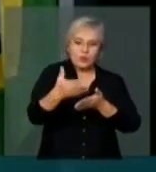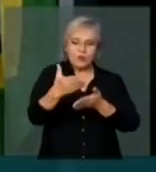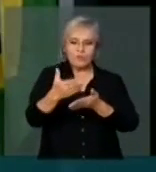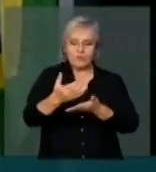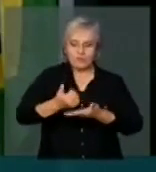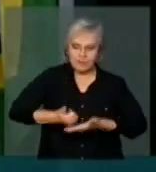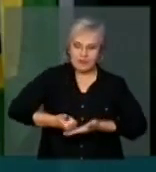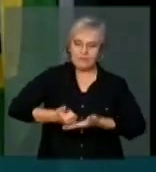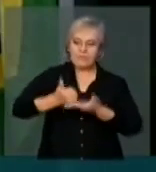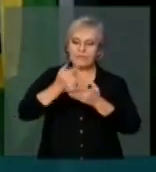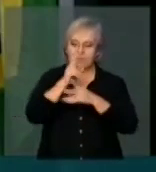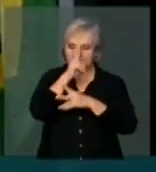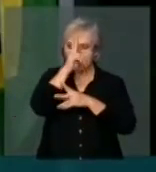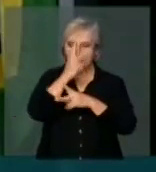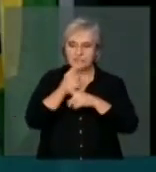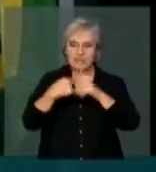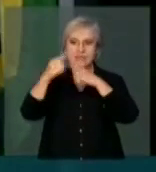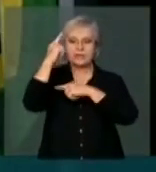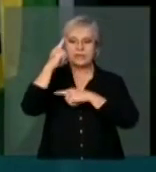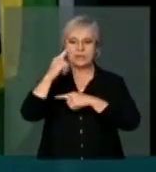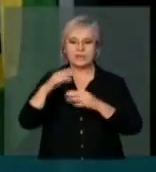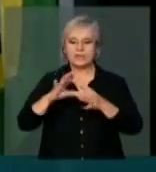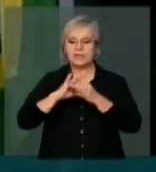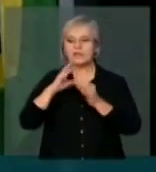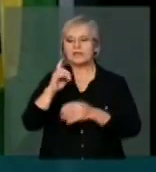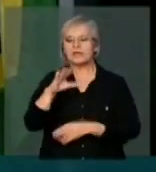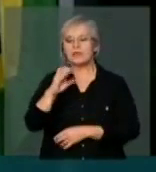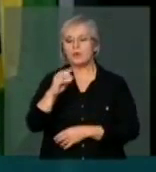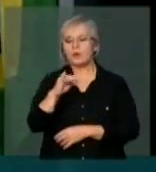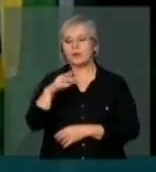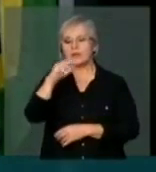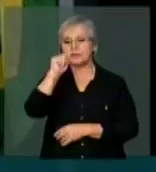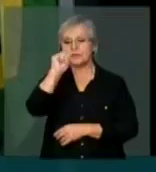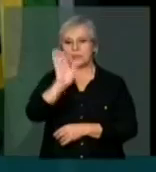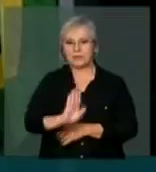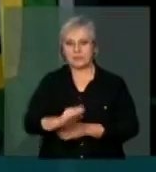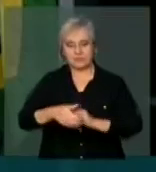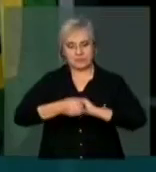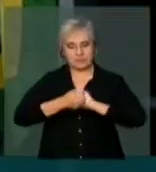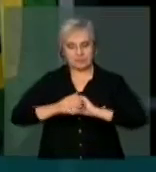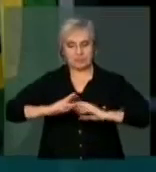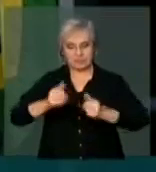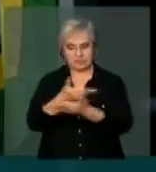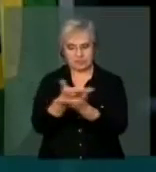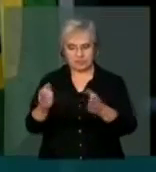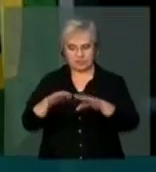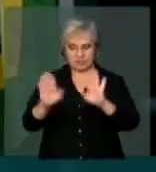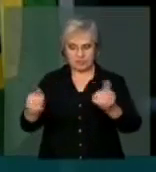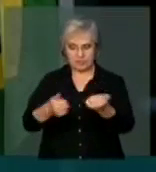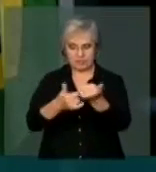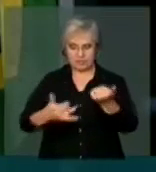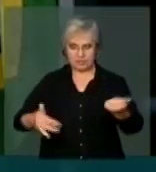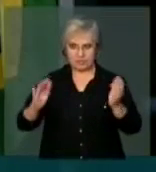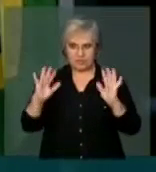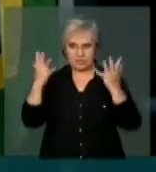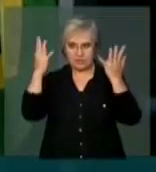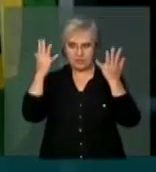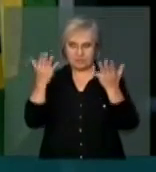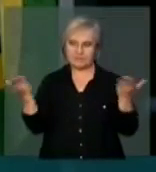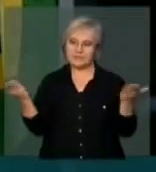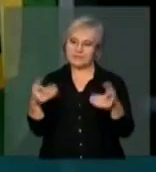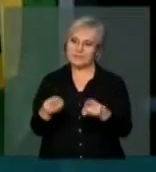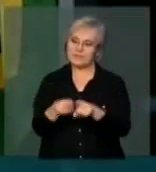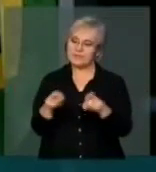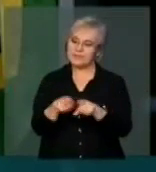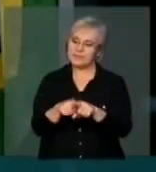nosso país. Saúdo os membros que compõem a mesa desta sessão solene. Nesta sessão solene, quero, antes de